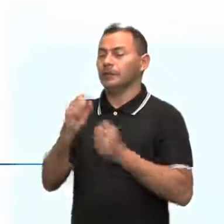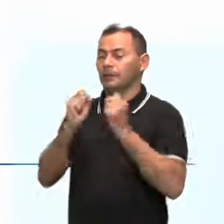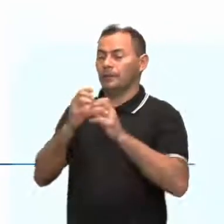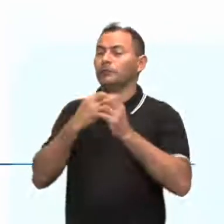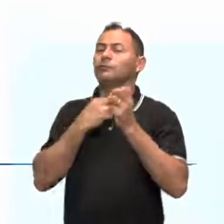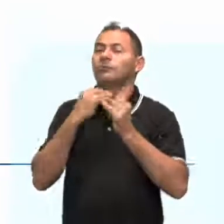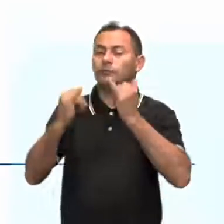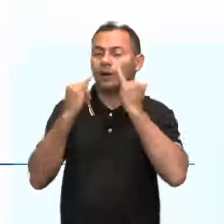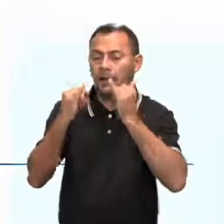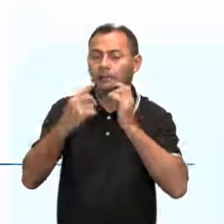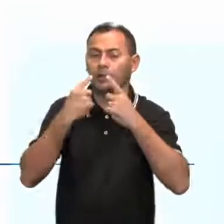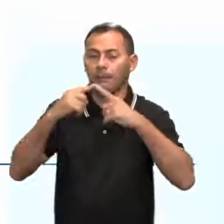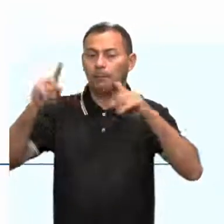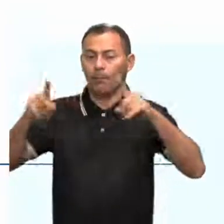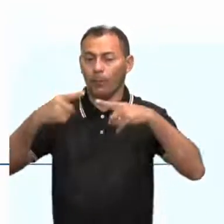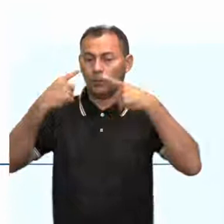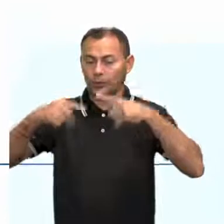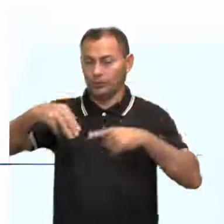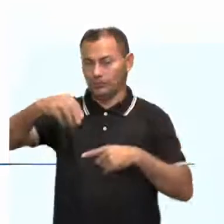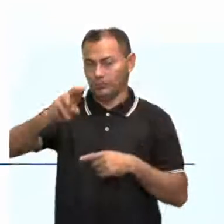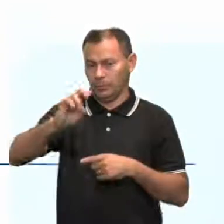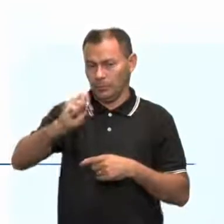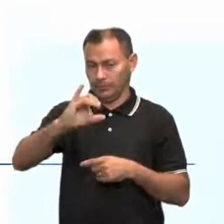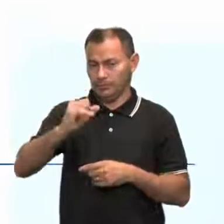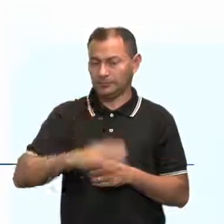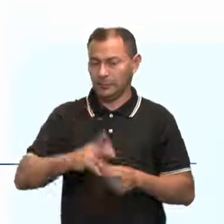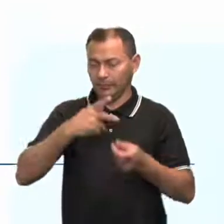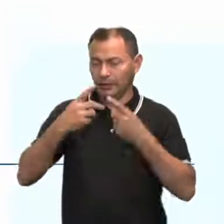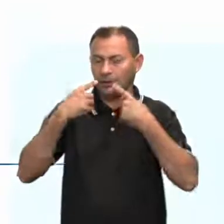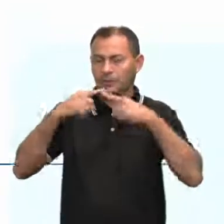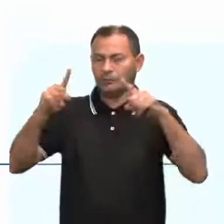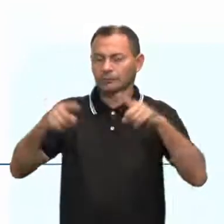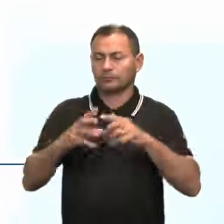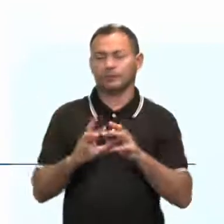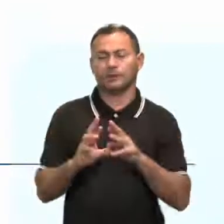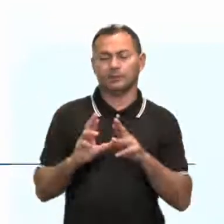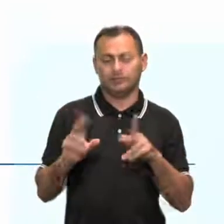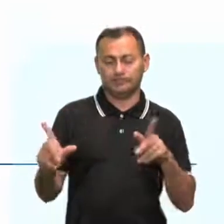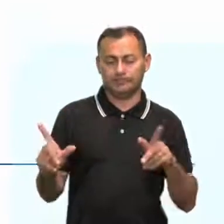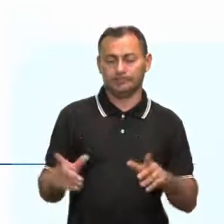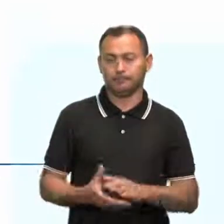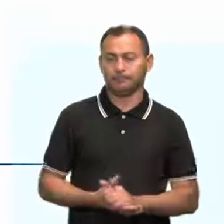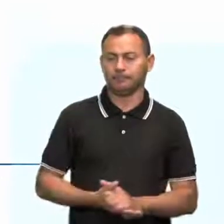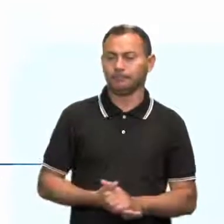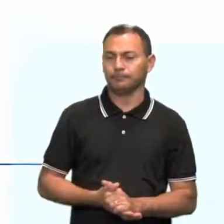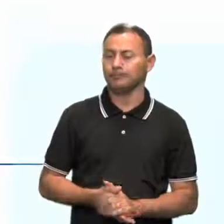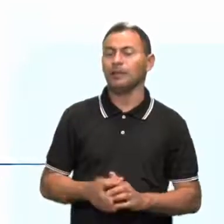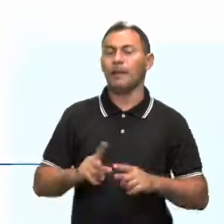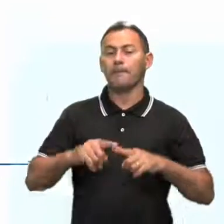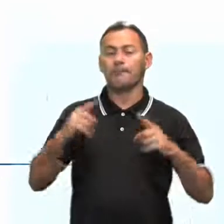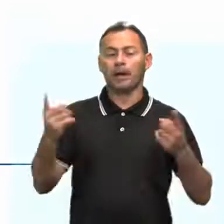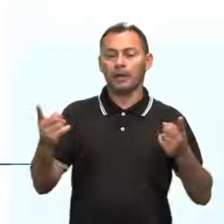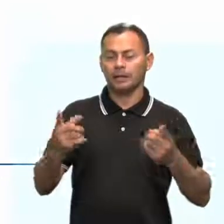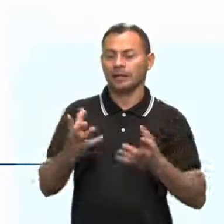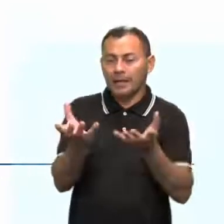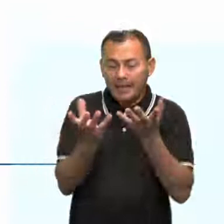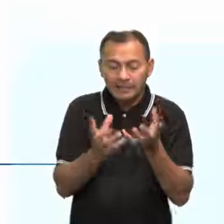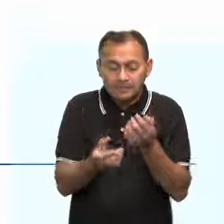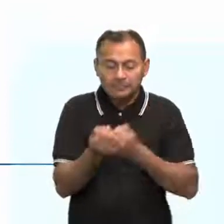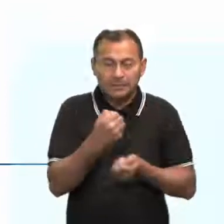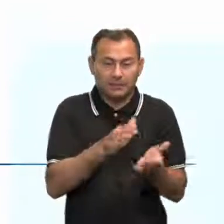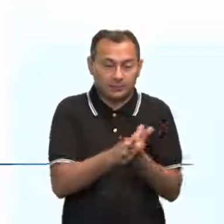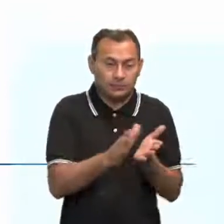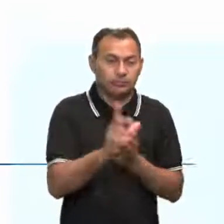passo informação de música. O espectro de frequência, quando eu falo de música, é bem diferente. Só que ele quer